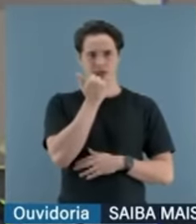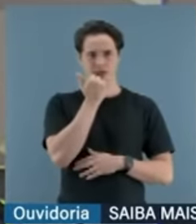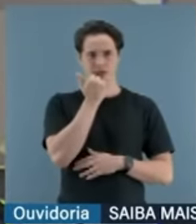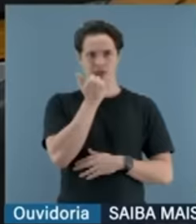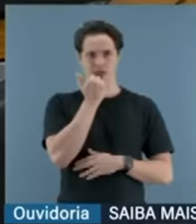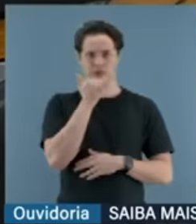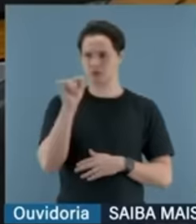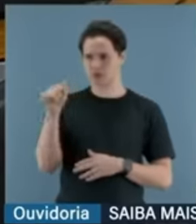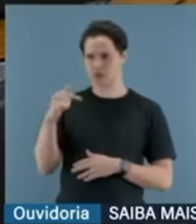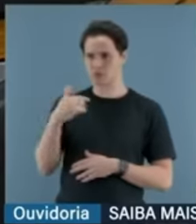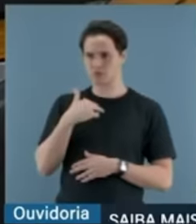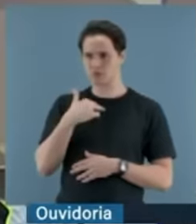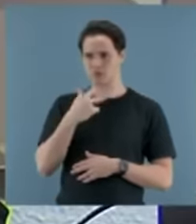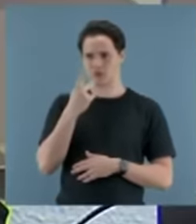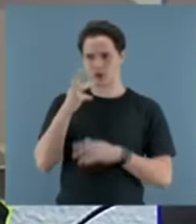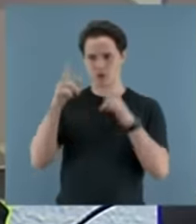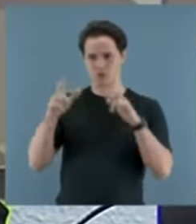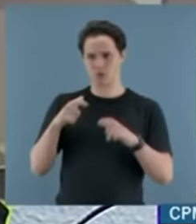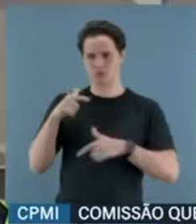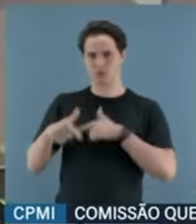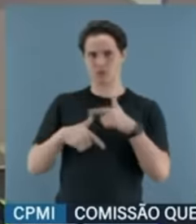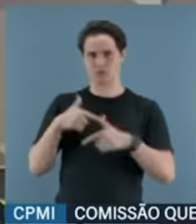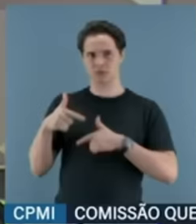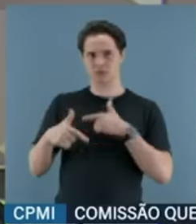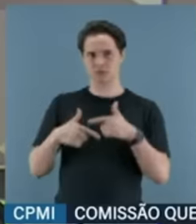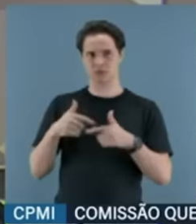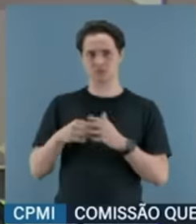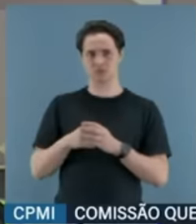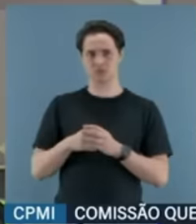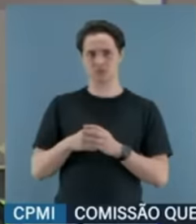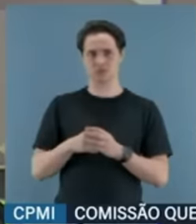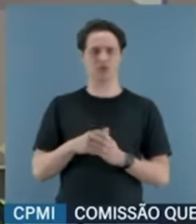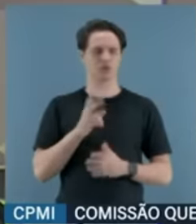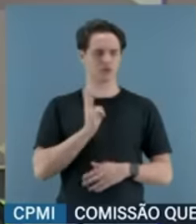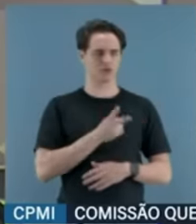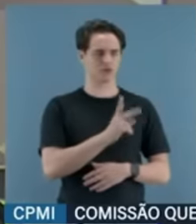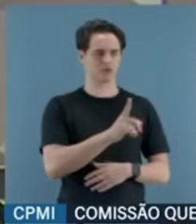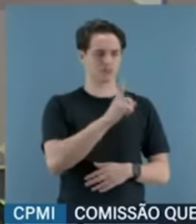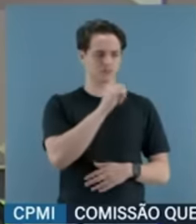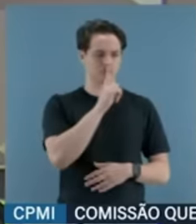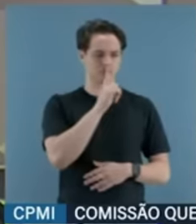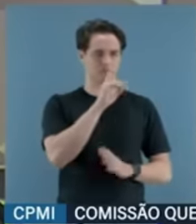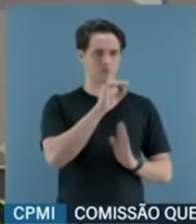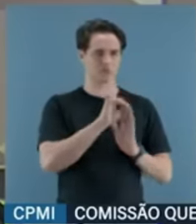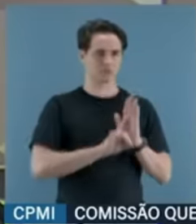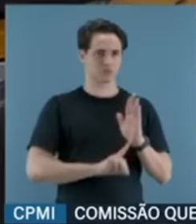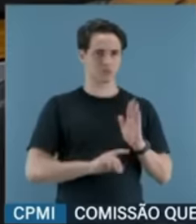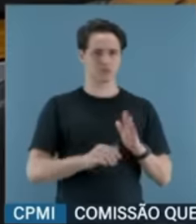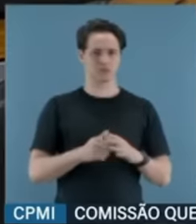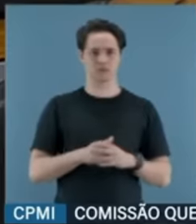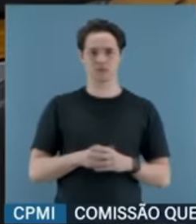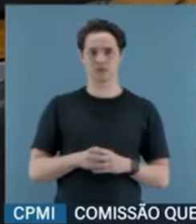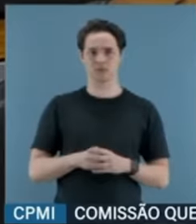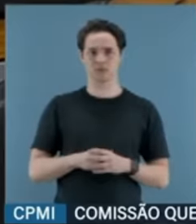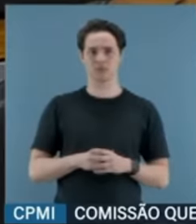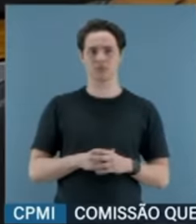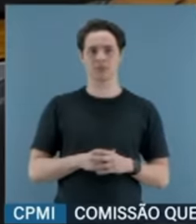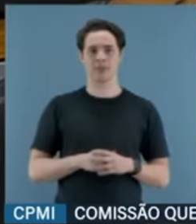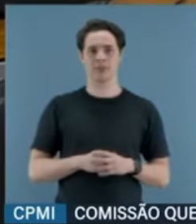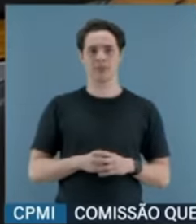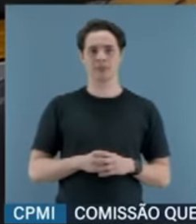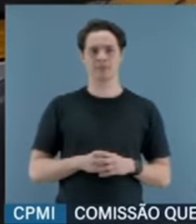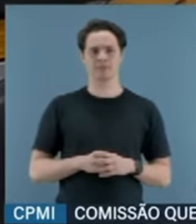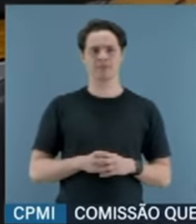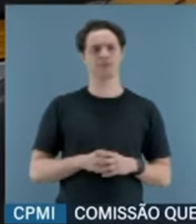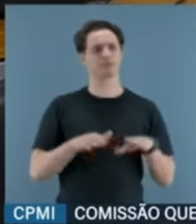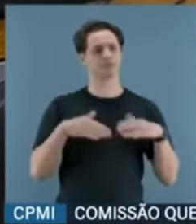pode falar onde o senhor estava trabalhando. Eu vou me manter com o direito habeas corpus de manter em silêncio. O senhor,